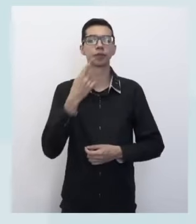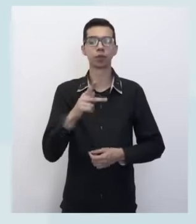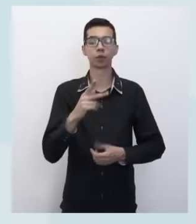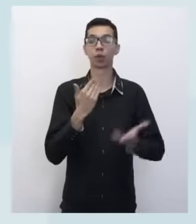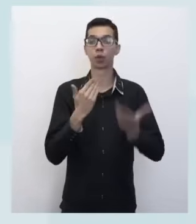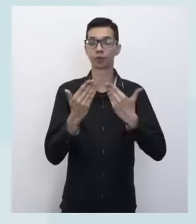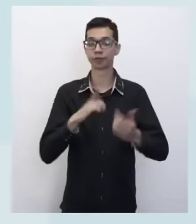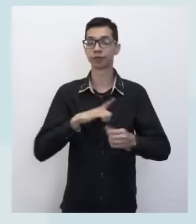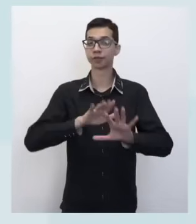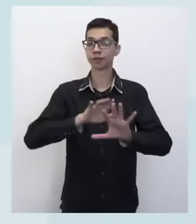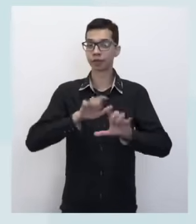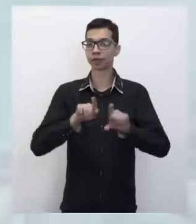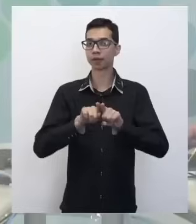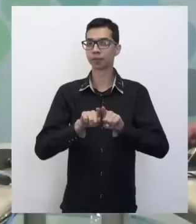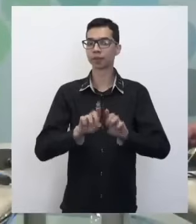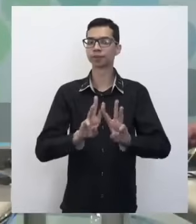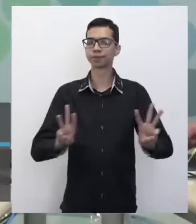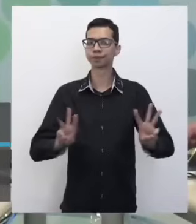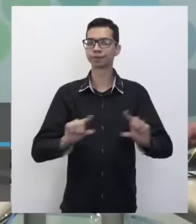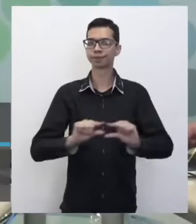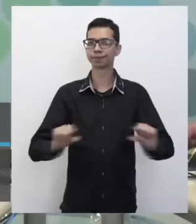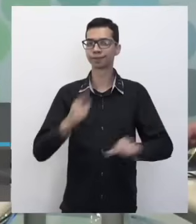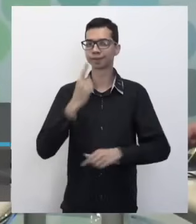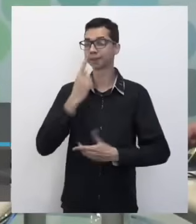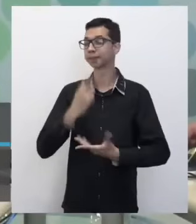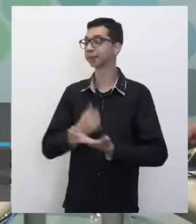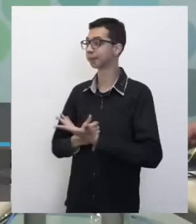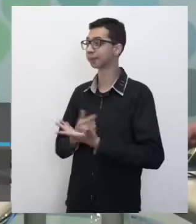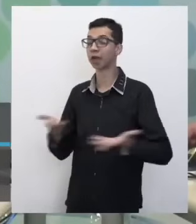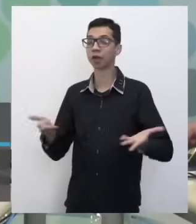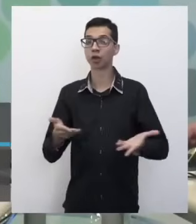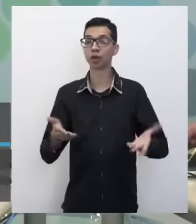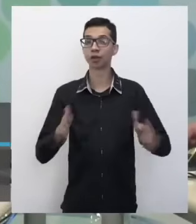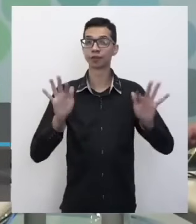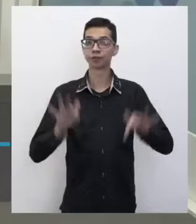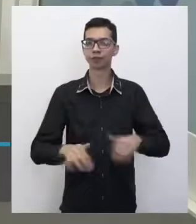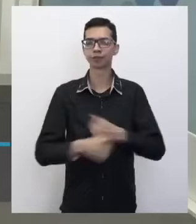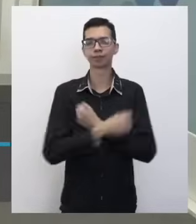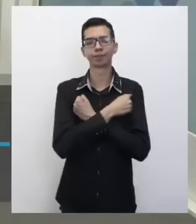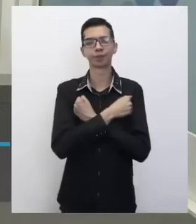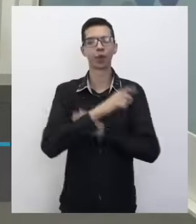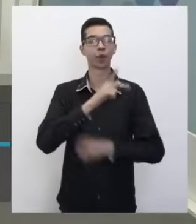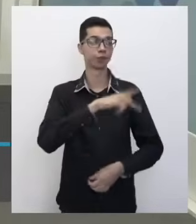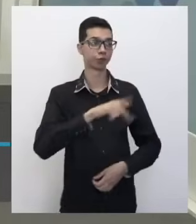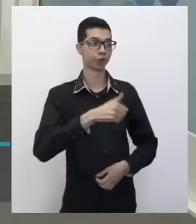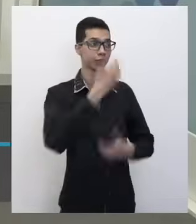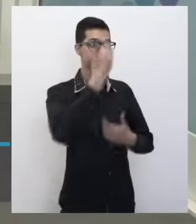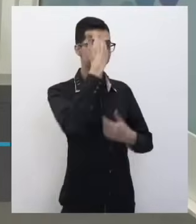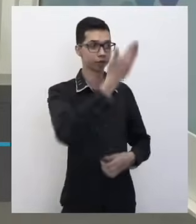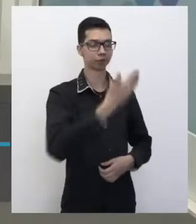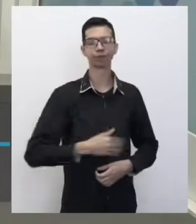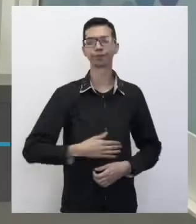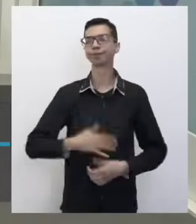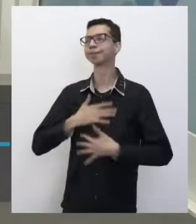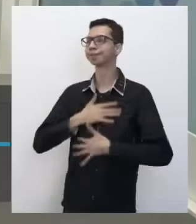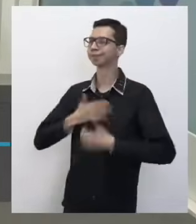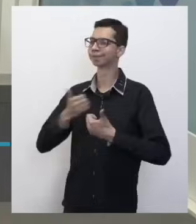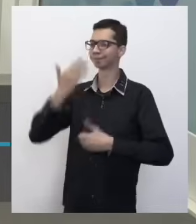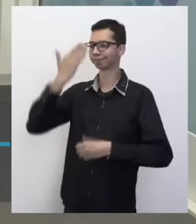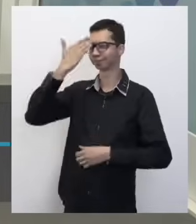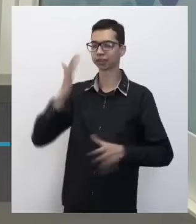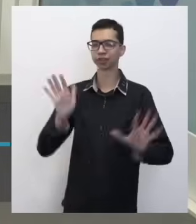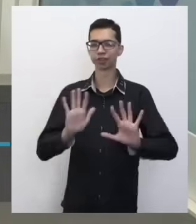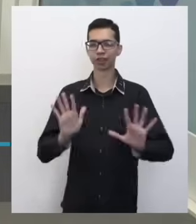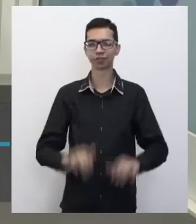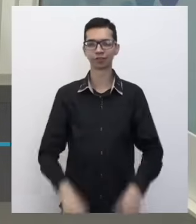o endereço. Nós vamos ficando por aqui. Um forte abraço a todos. Muito obrigada, professor. Imagina, foi um prazer. Tchau, pessoal. Até a próxima.